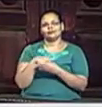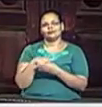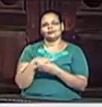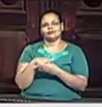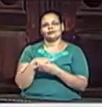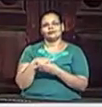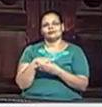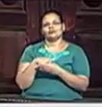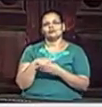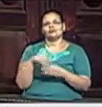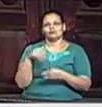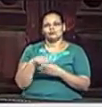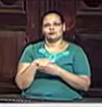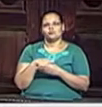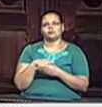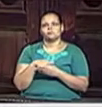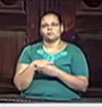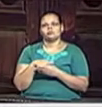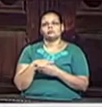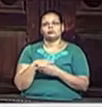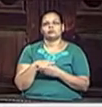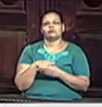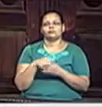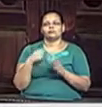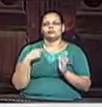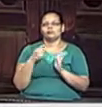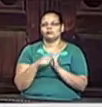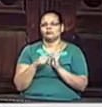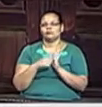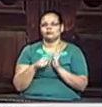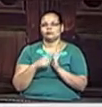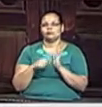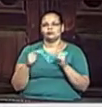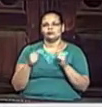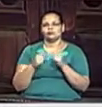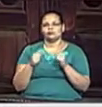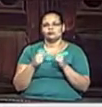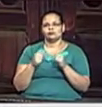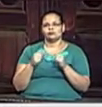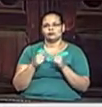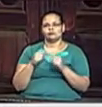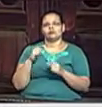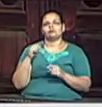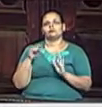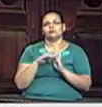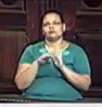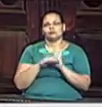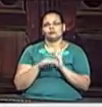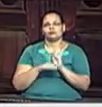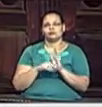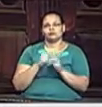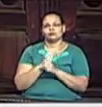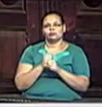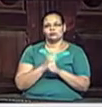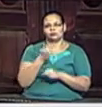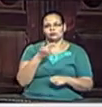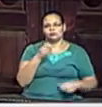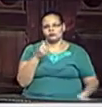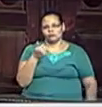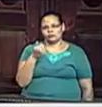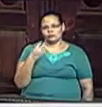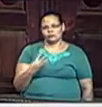acompanharam, votos também que fiz escrito, em relação às contas de 2014, quando o